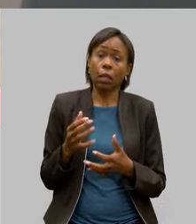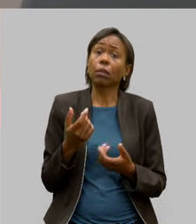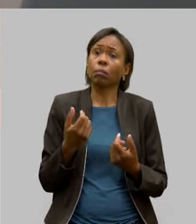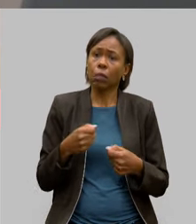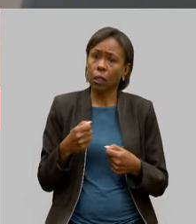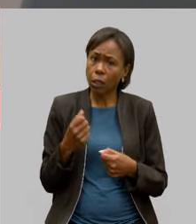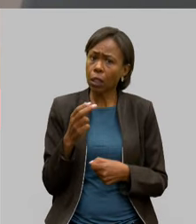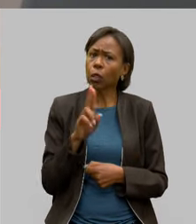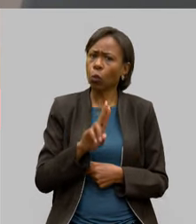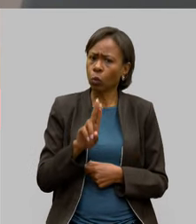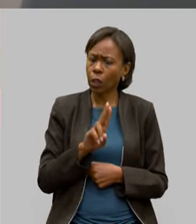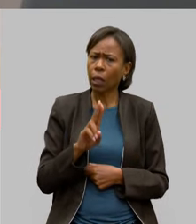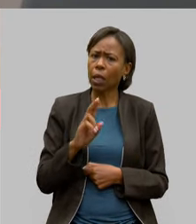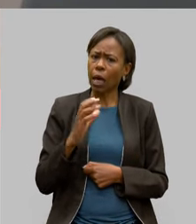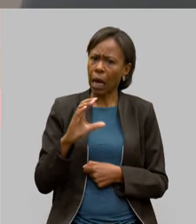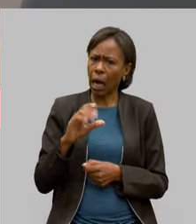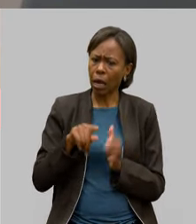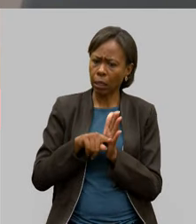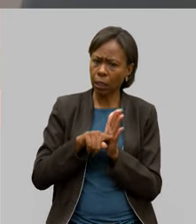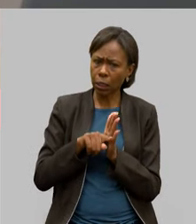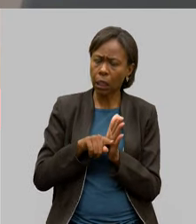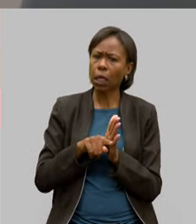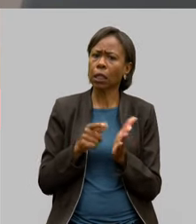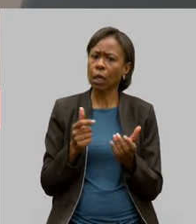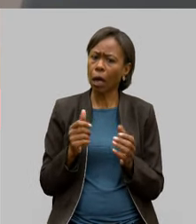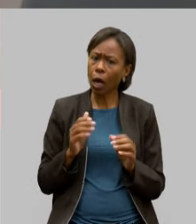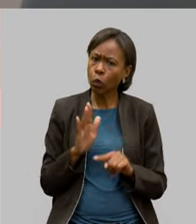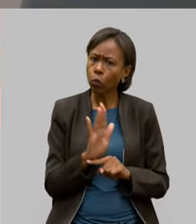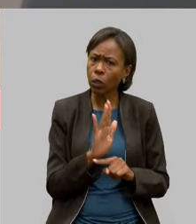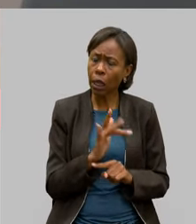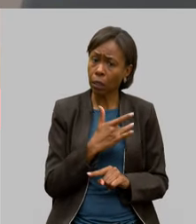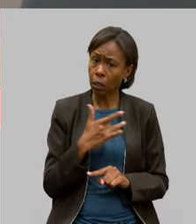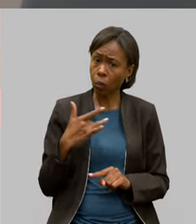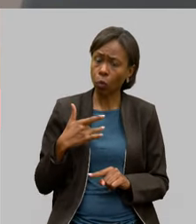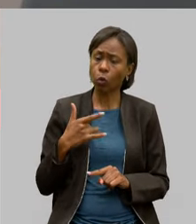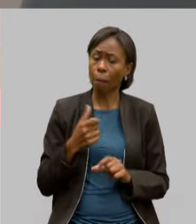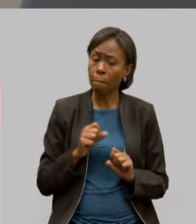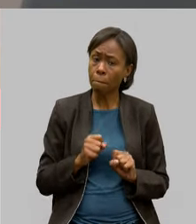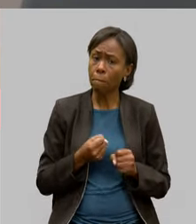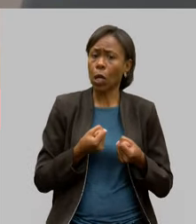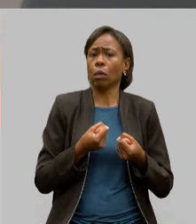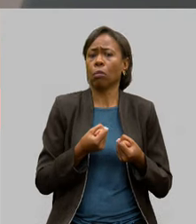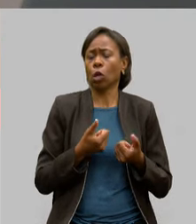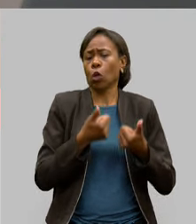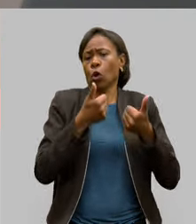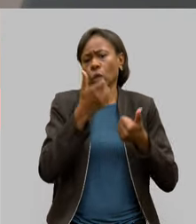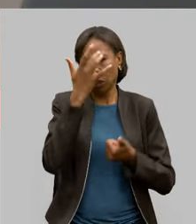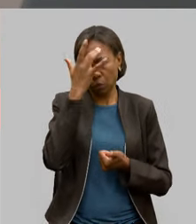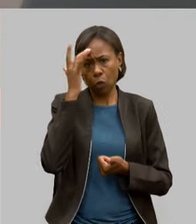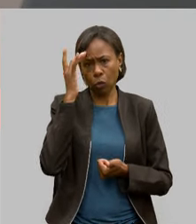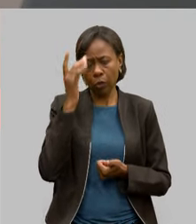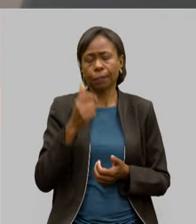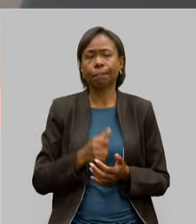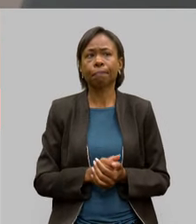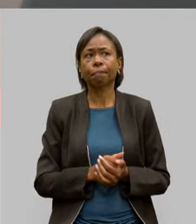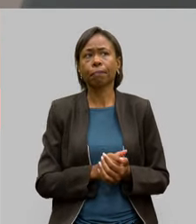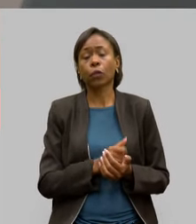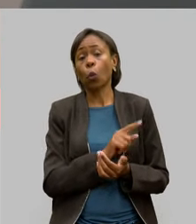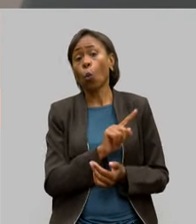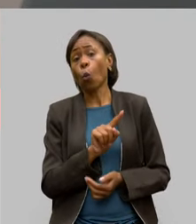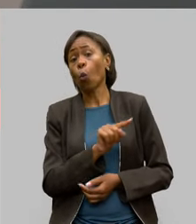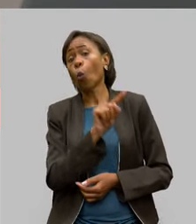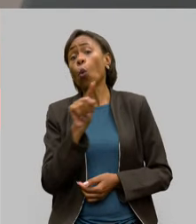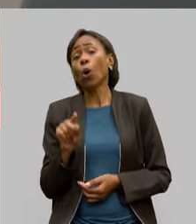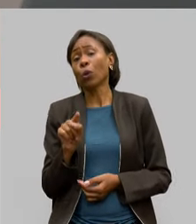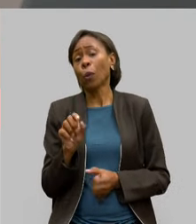a saúde melhora de pessoas queridas para tentar sensibilizar as pessoas esse é o nosso papel o terceiro poder que